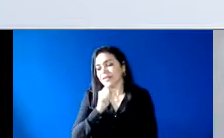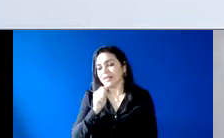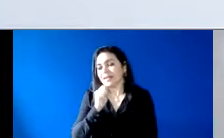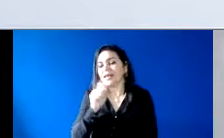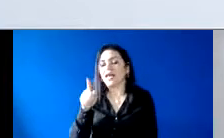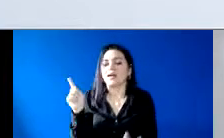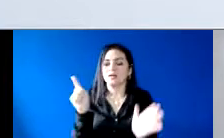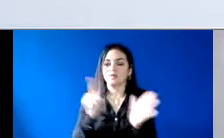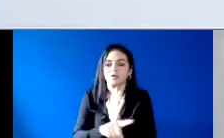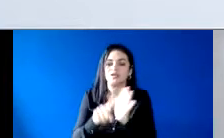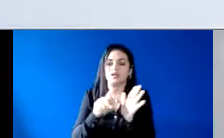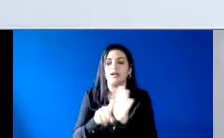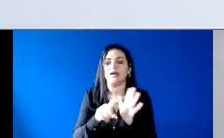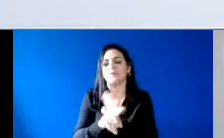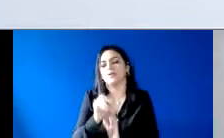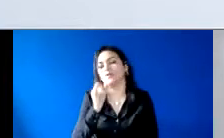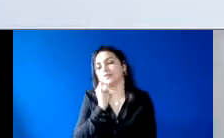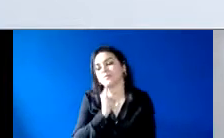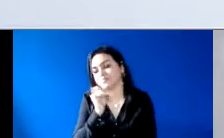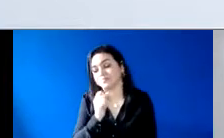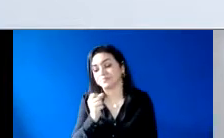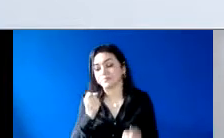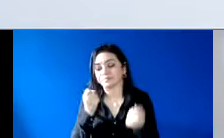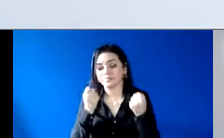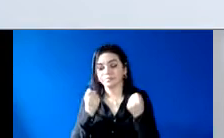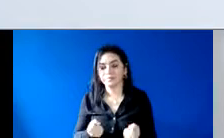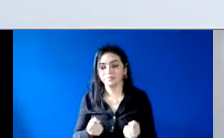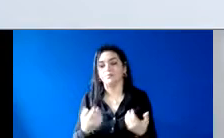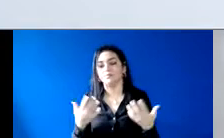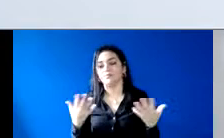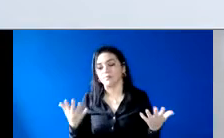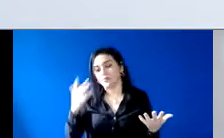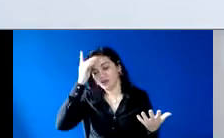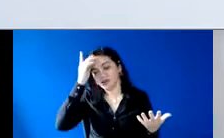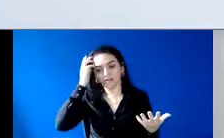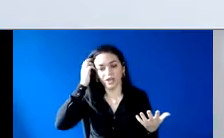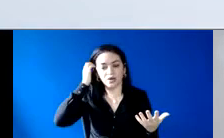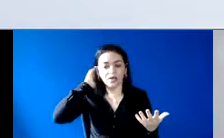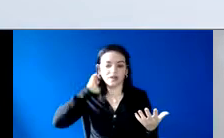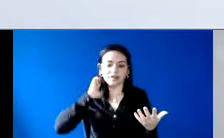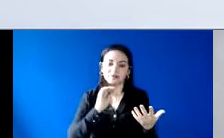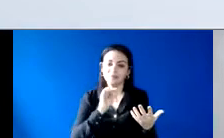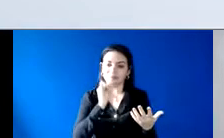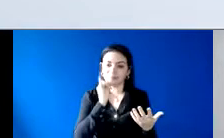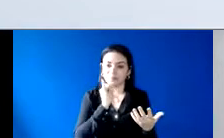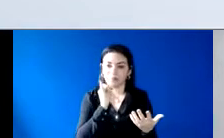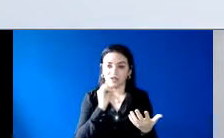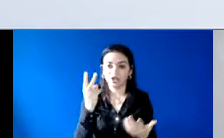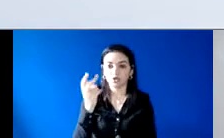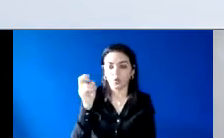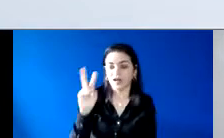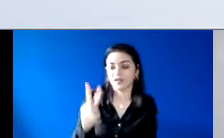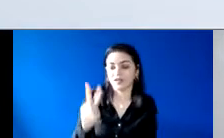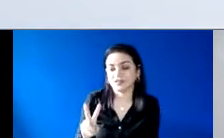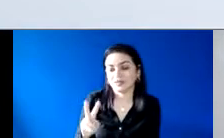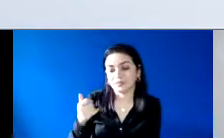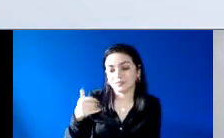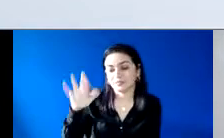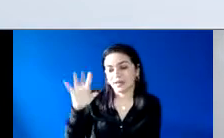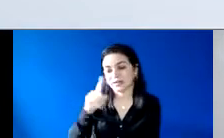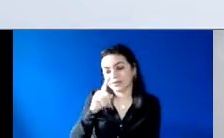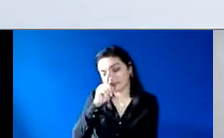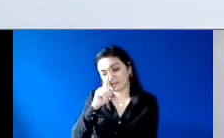nós maranhenses, né? Aqui no Maranhão, quando uma mulher engravida, ela tem 2 vezes mais o risco de morrer do que uma mulher no Paraná.